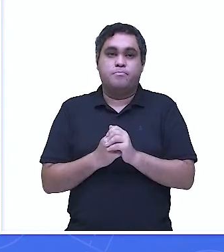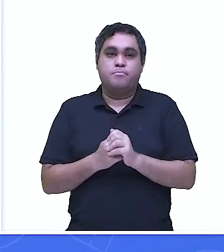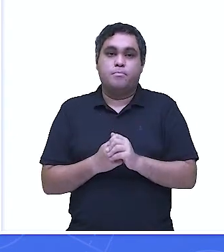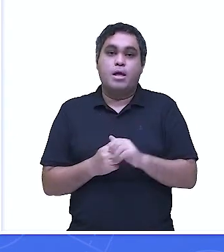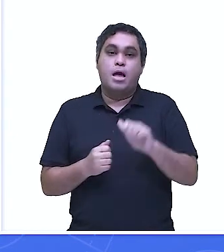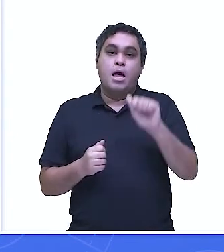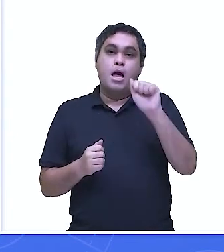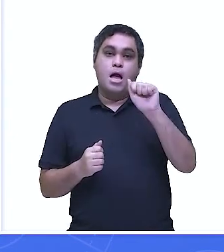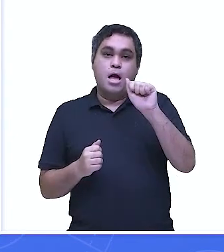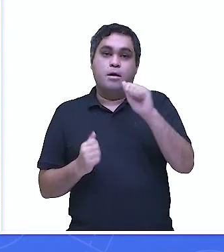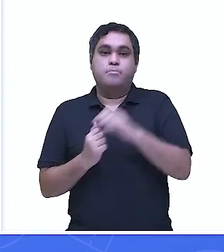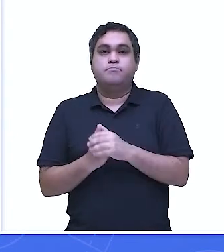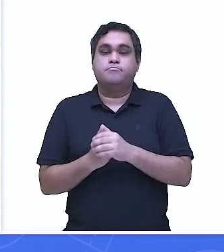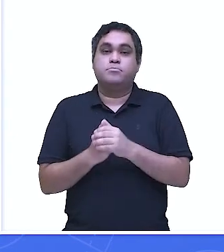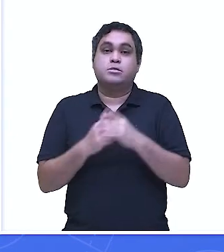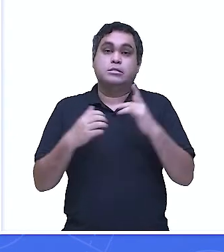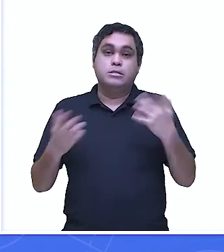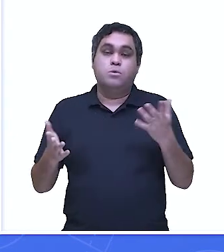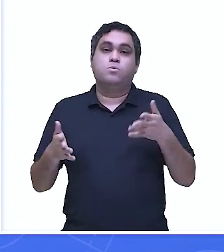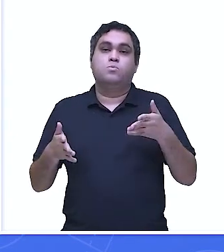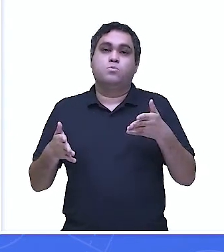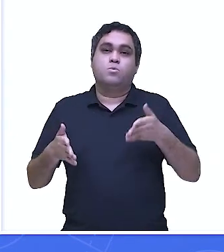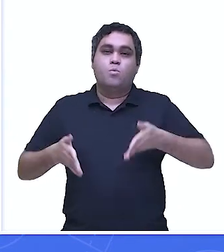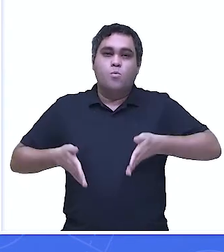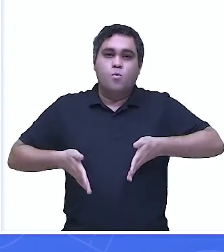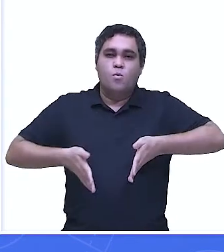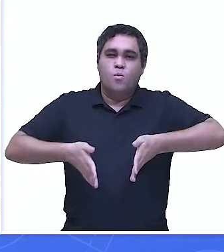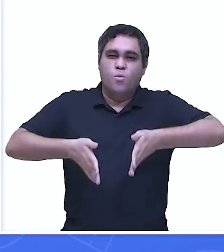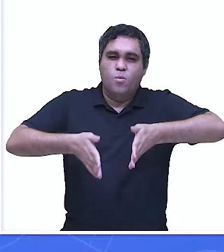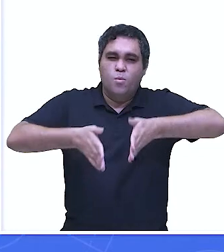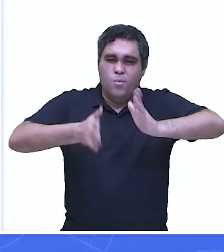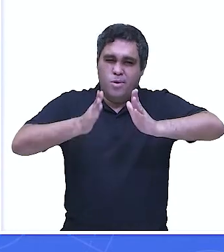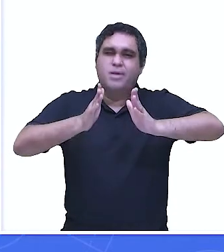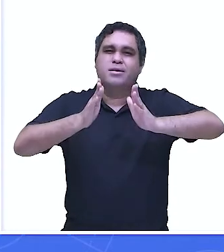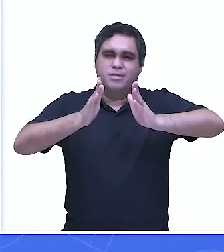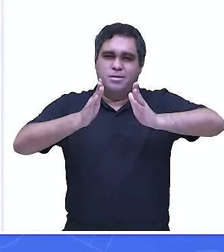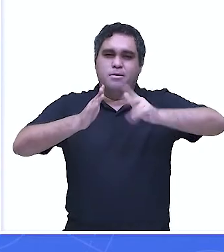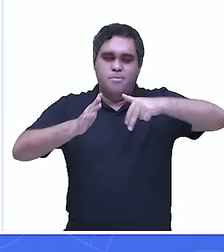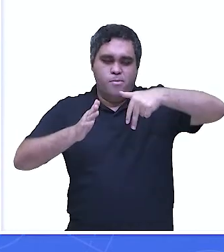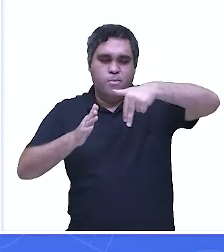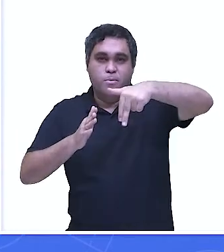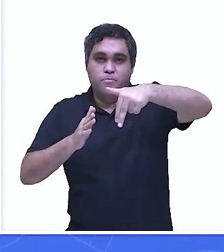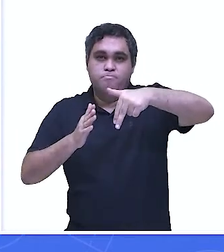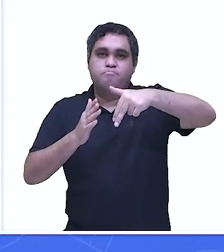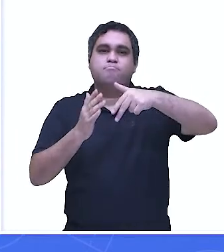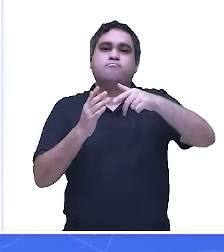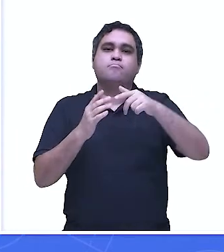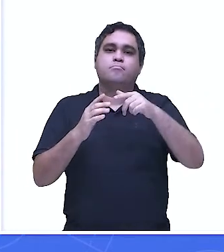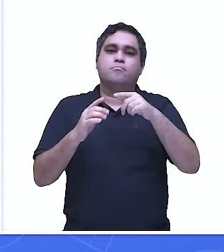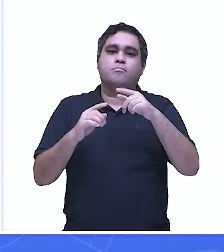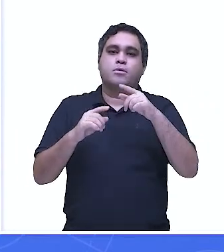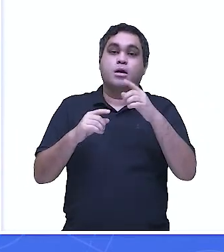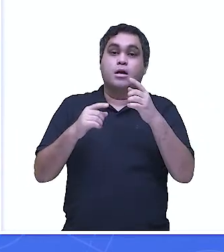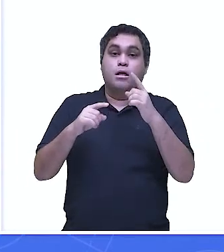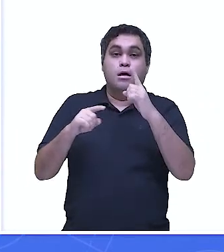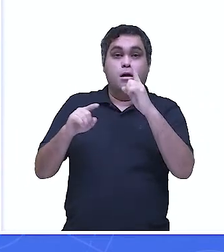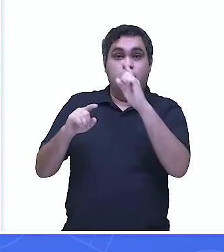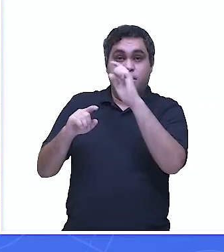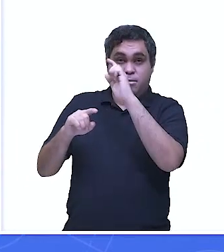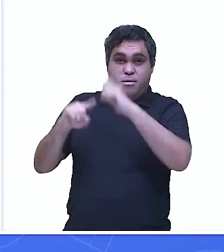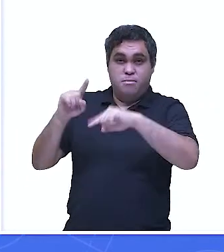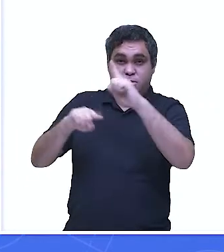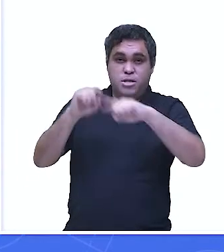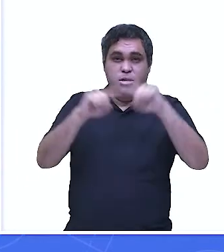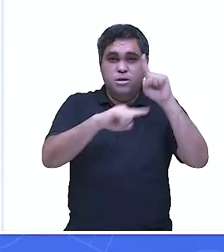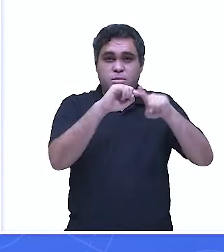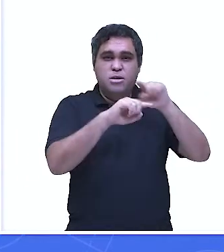corredor de animais mamíferos asiáticos fica localizado no Theodore Roosevelt Rotunda. Aqui, ó,